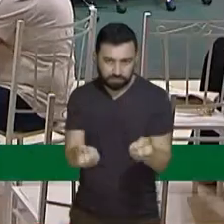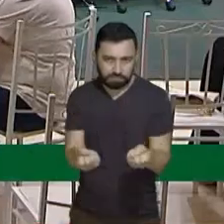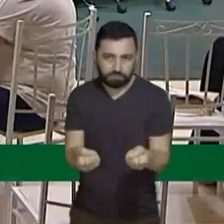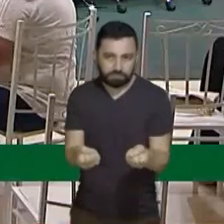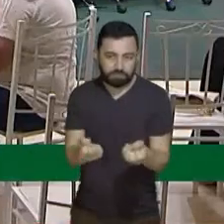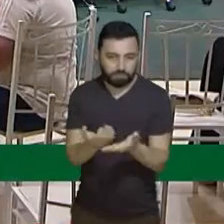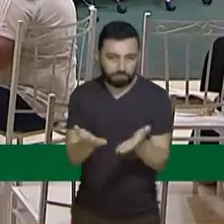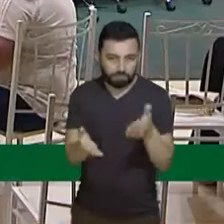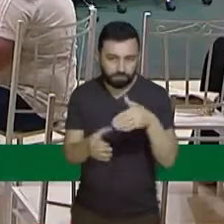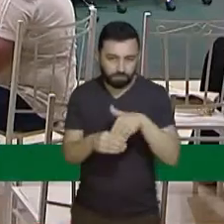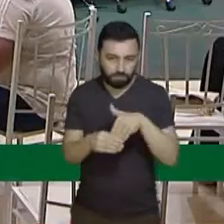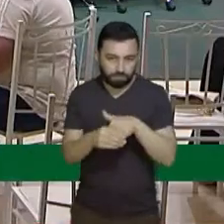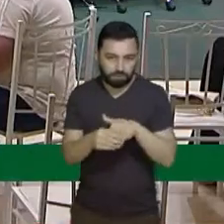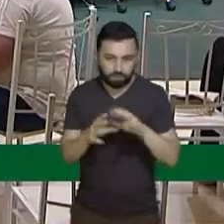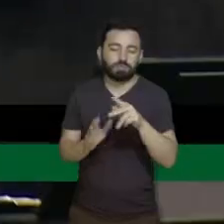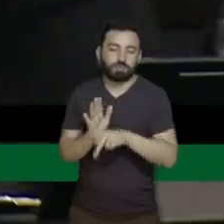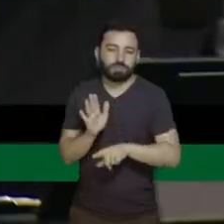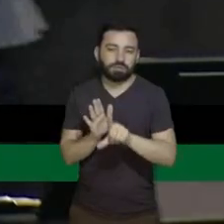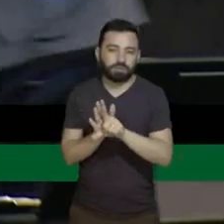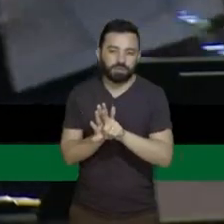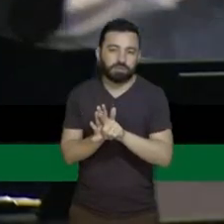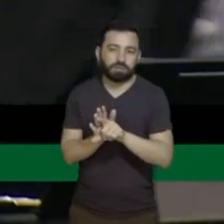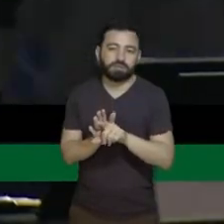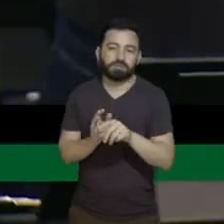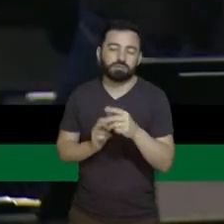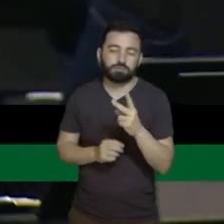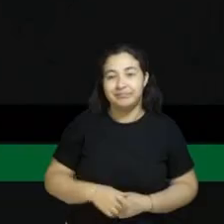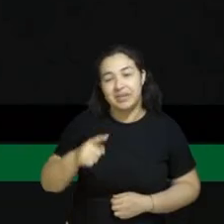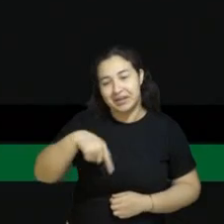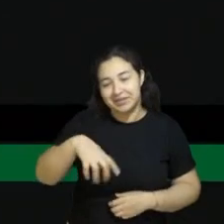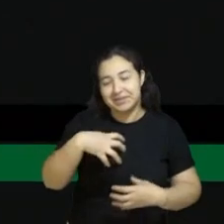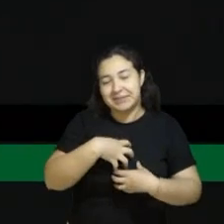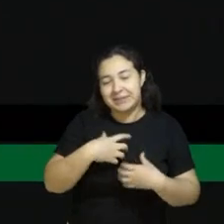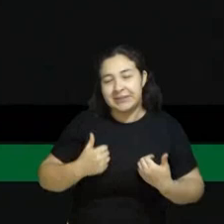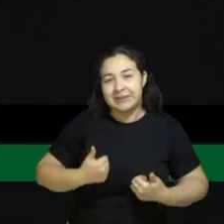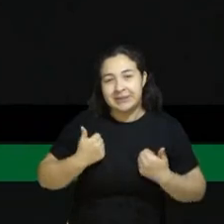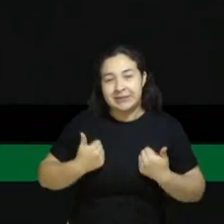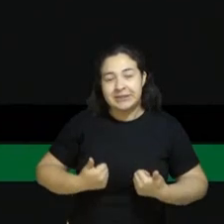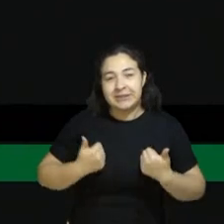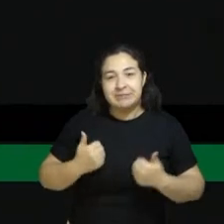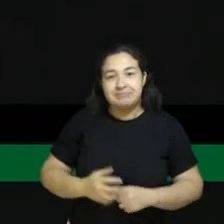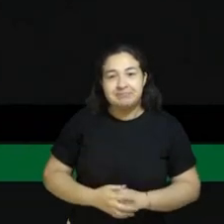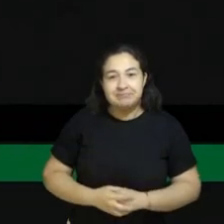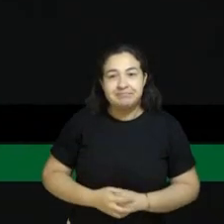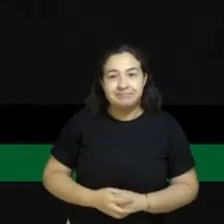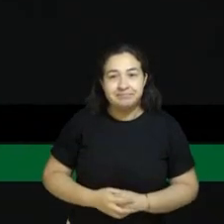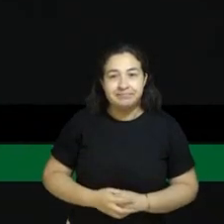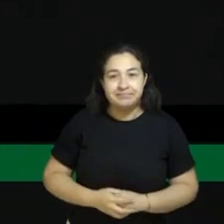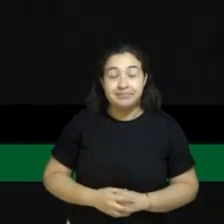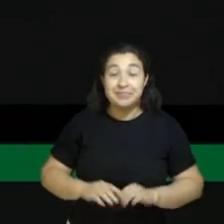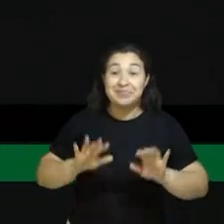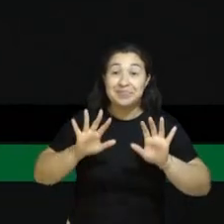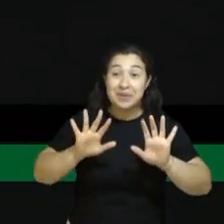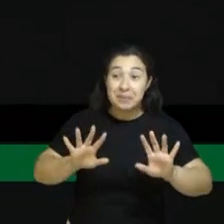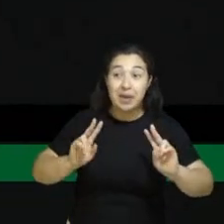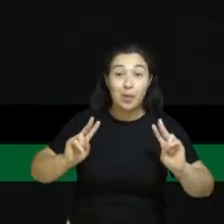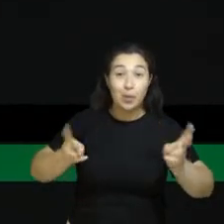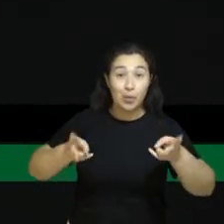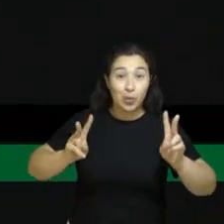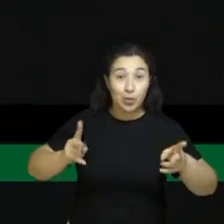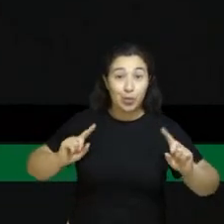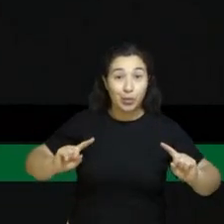No primeiro dia do programa Alesc Itinerante em Chapecó, o deputado Antídio Lunelli ocupou a tribuna durante a sessão